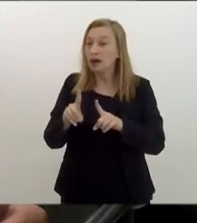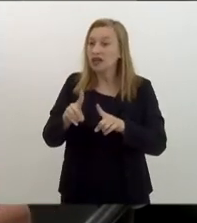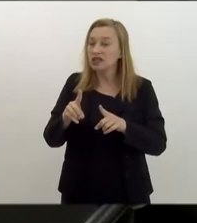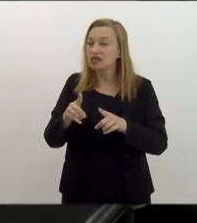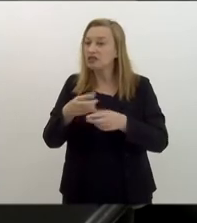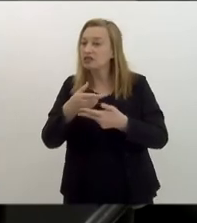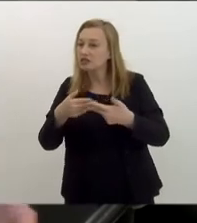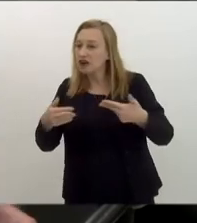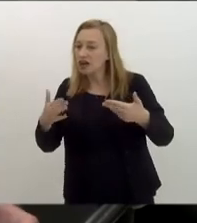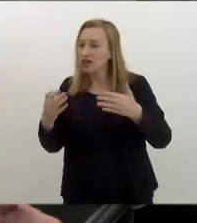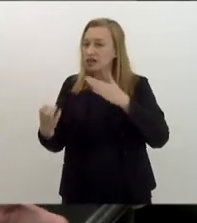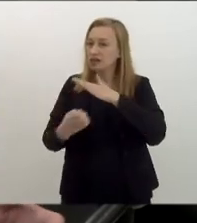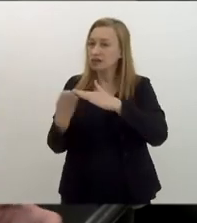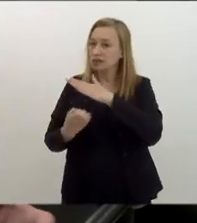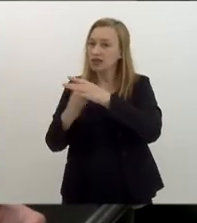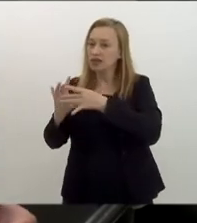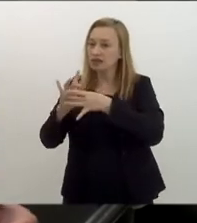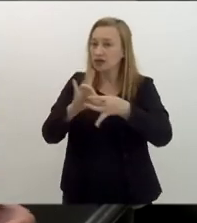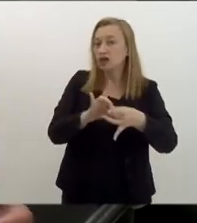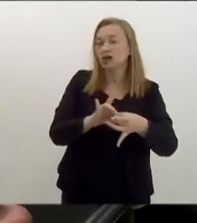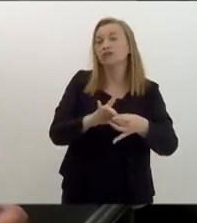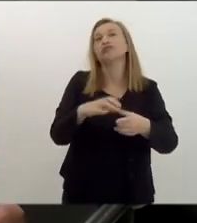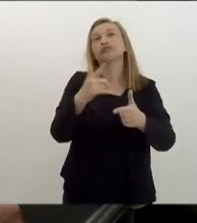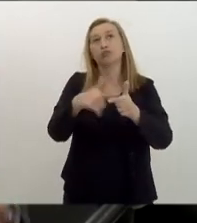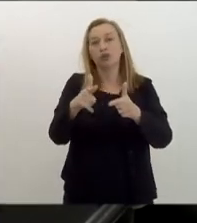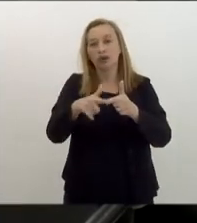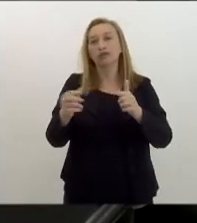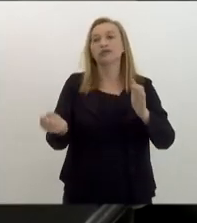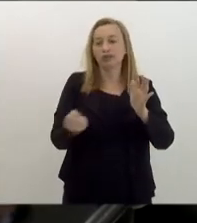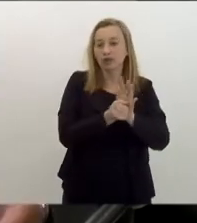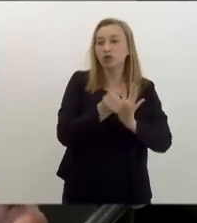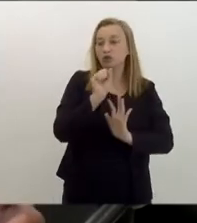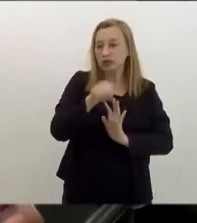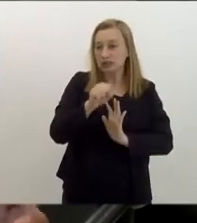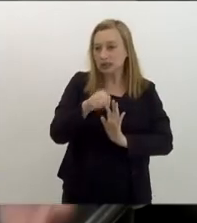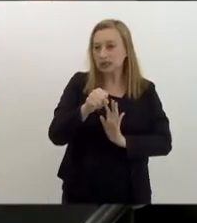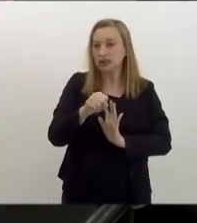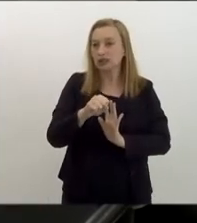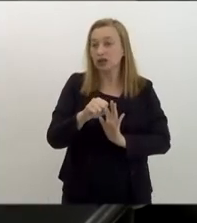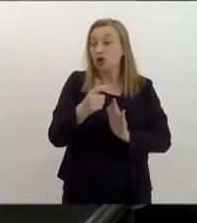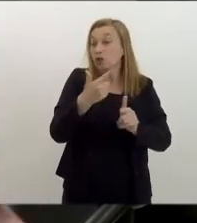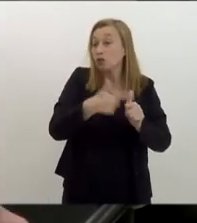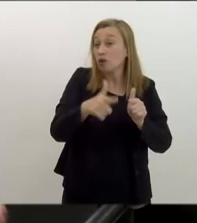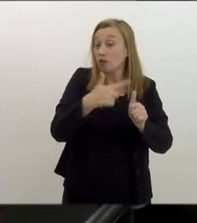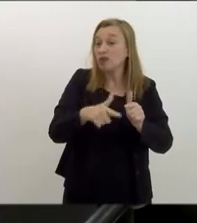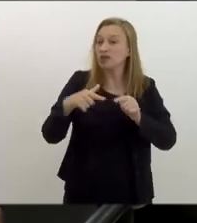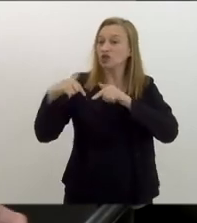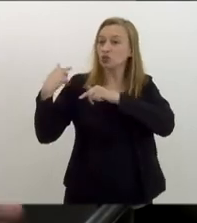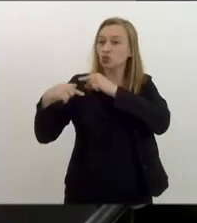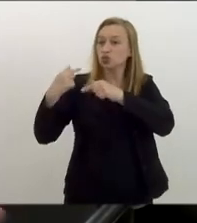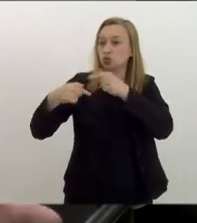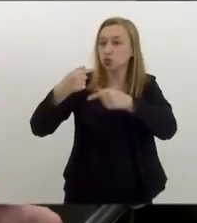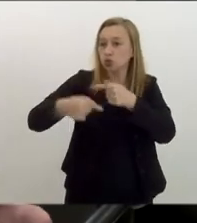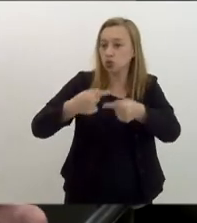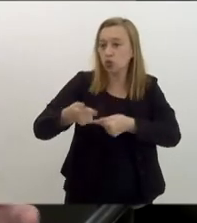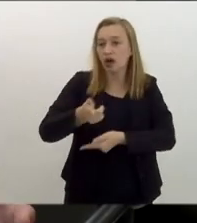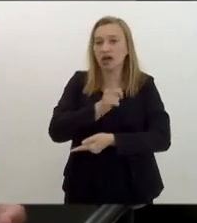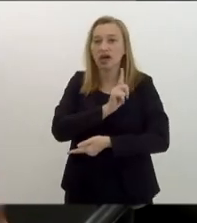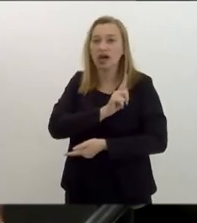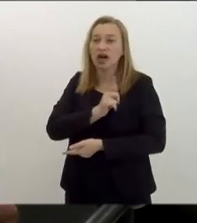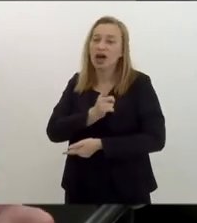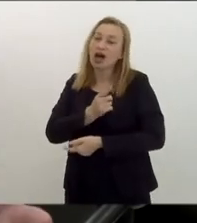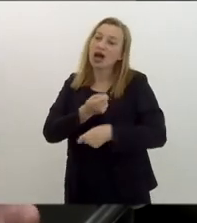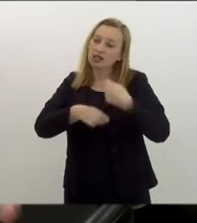vinculadas em algum tipo de problema de patrimônio que foi um problema herdado por administrações